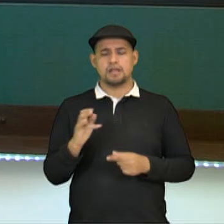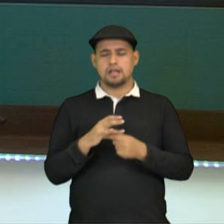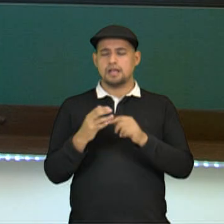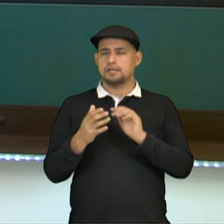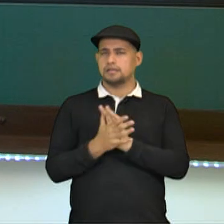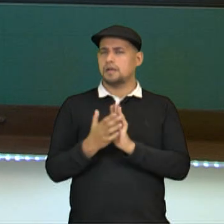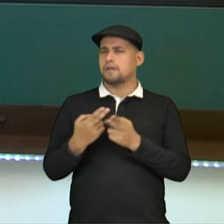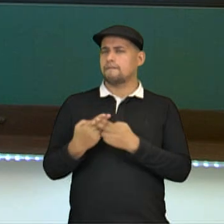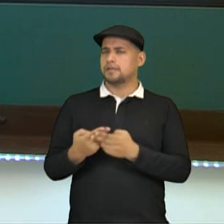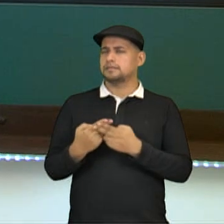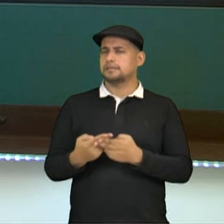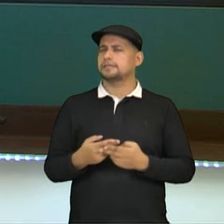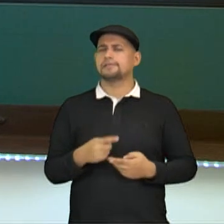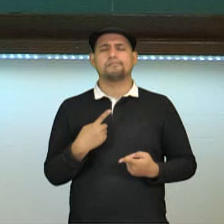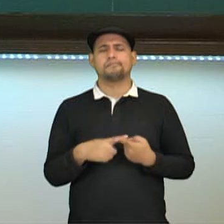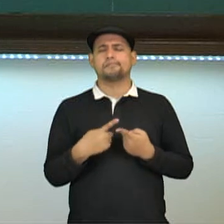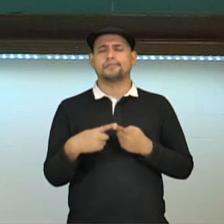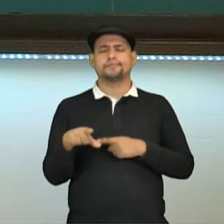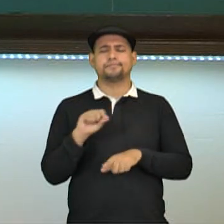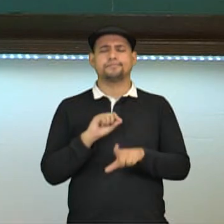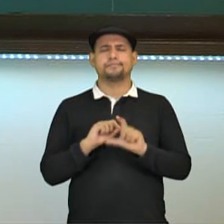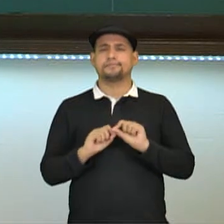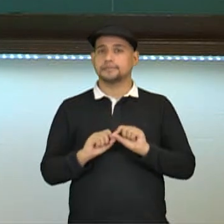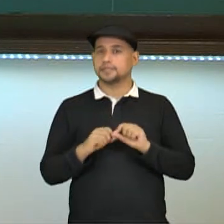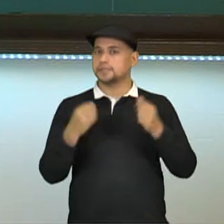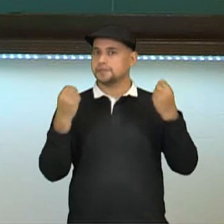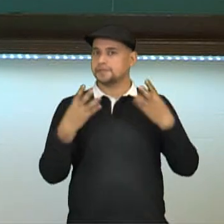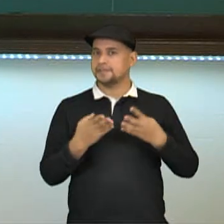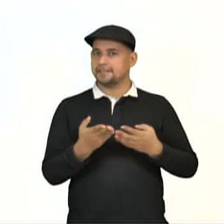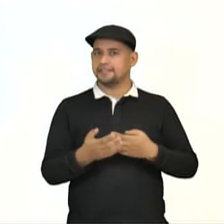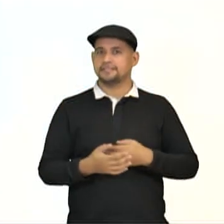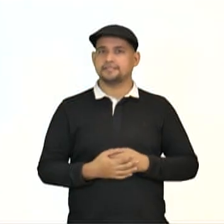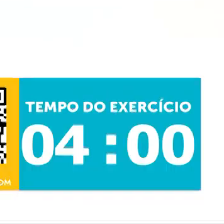com paciência? Por que ele tomou essa decisão? Expliquem.